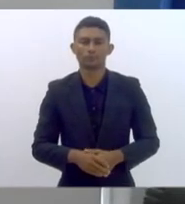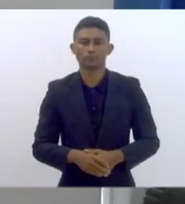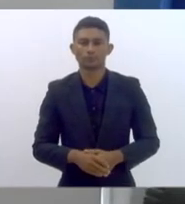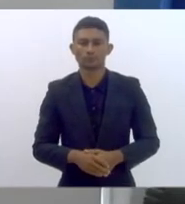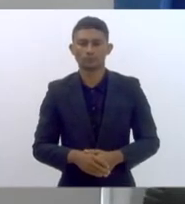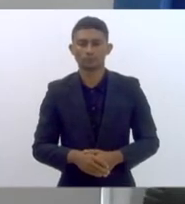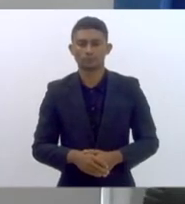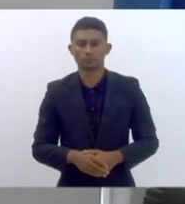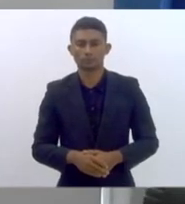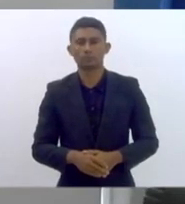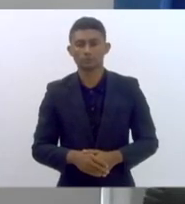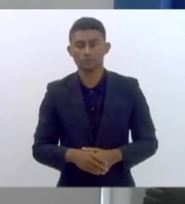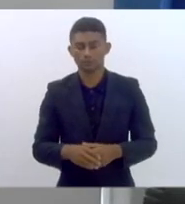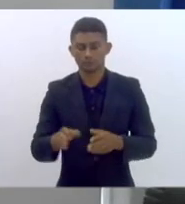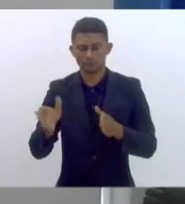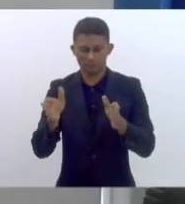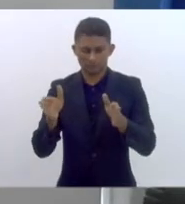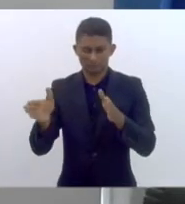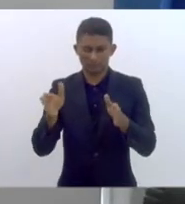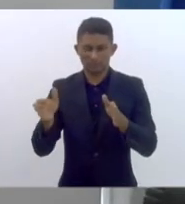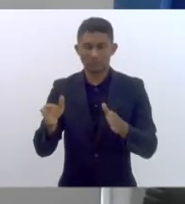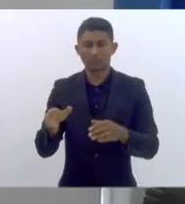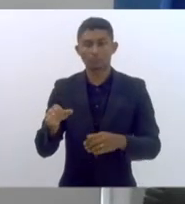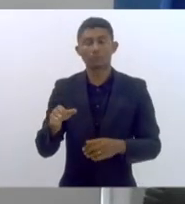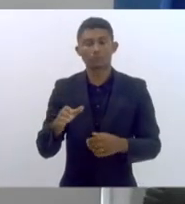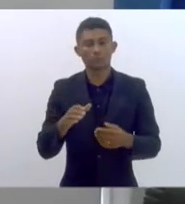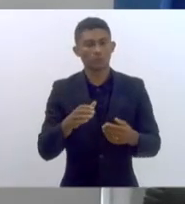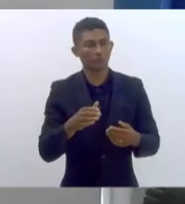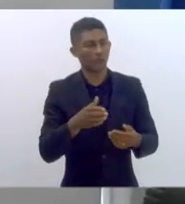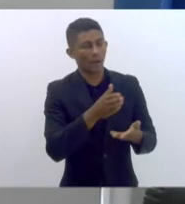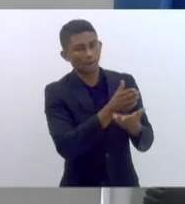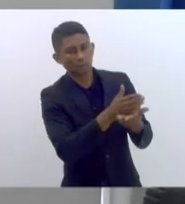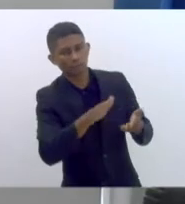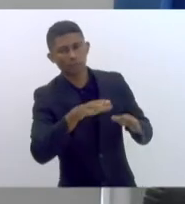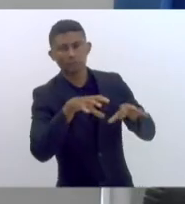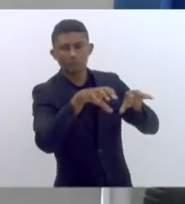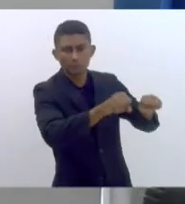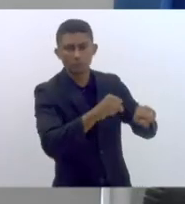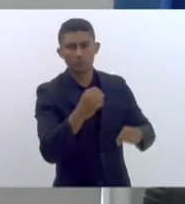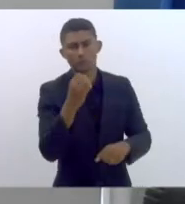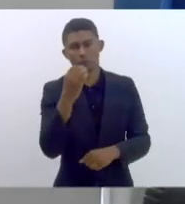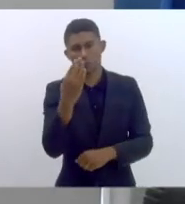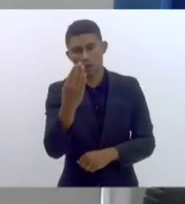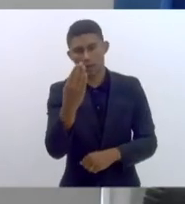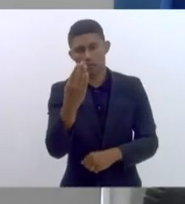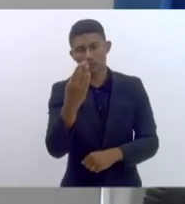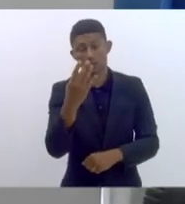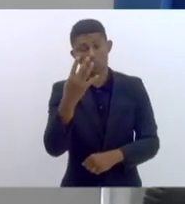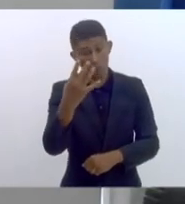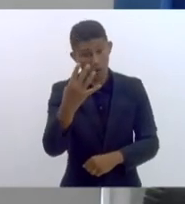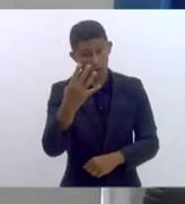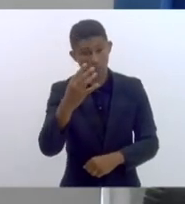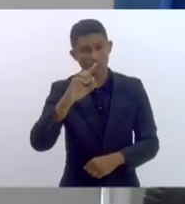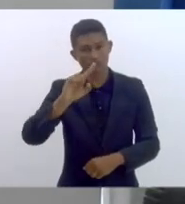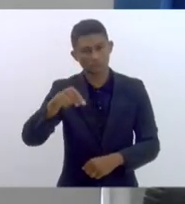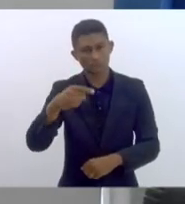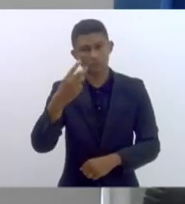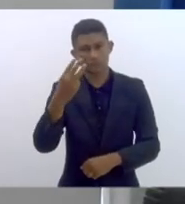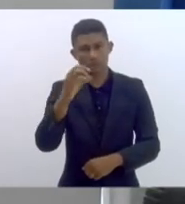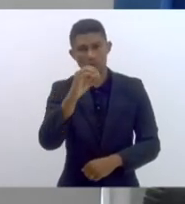Então, naquele período, o Tesouro arrestou 4 bilhões e 300.